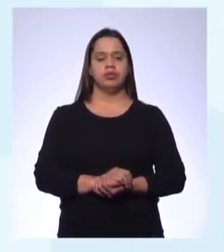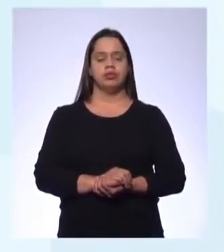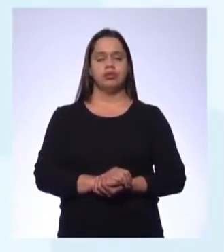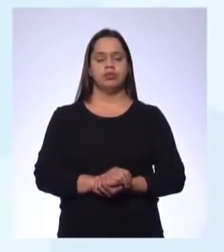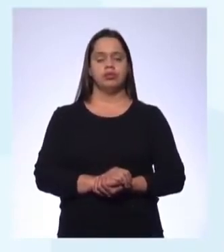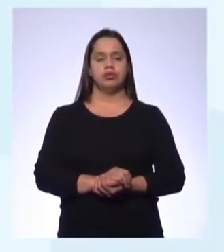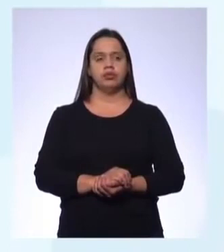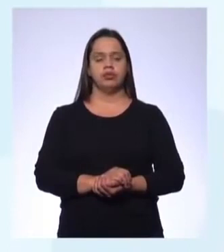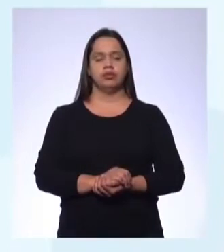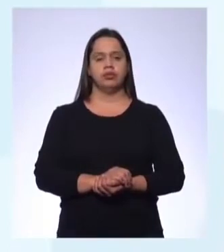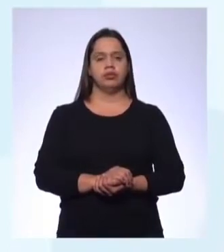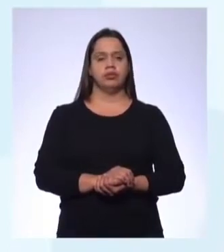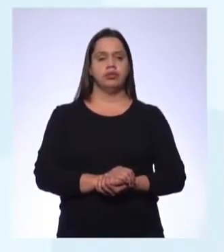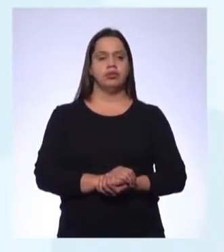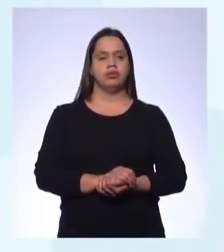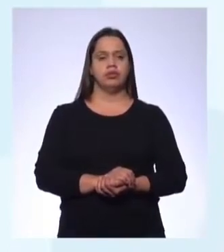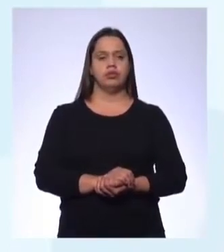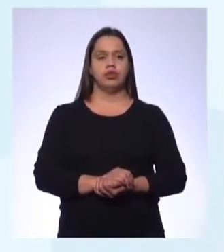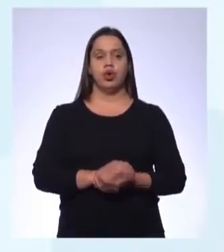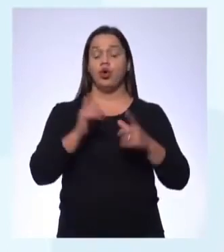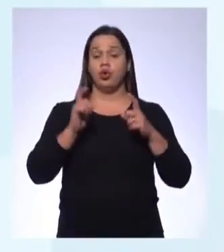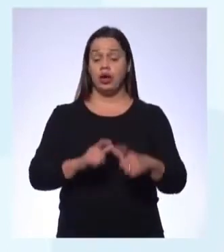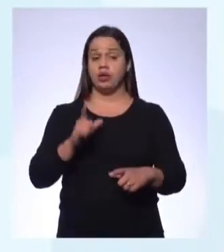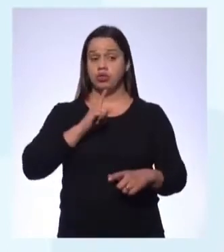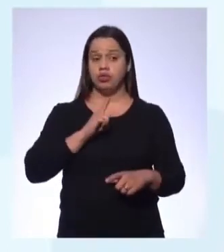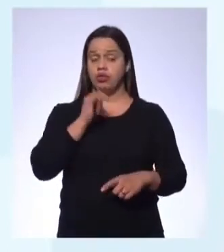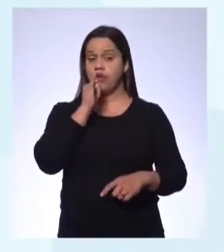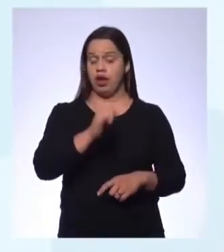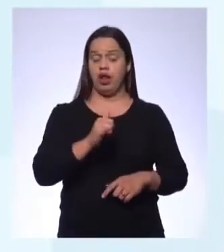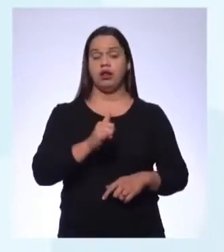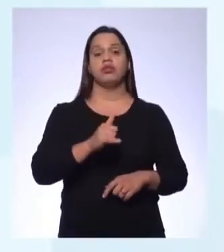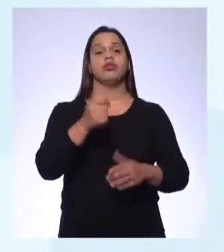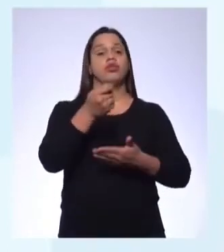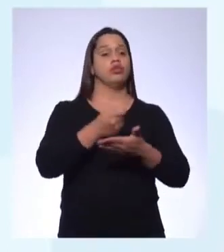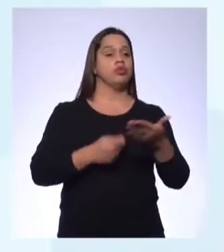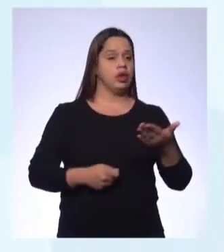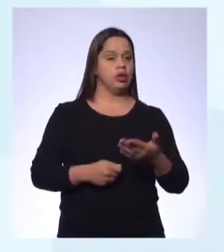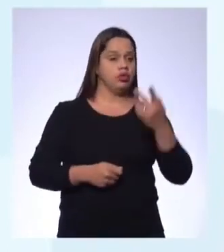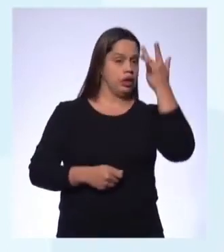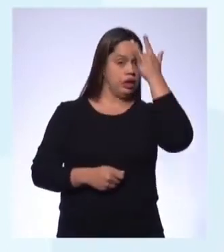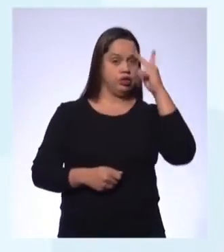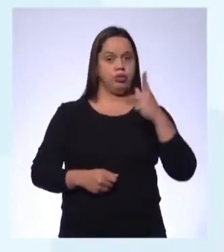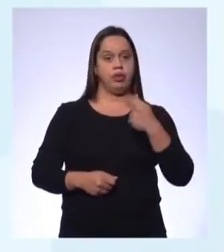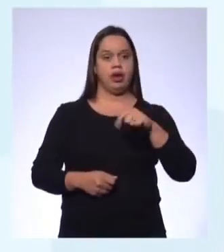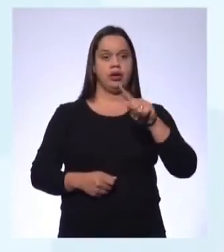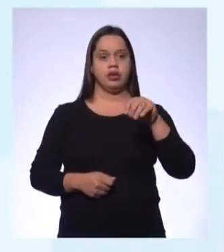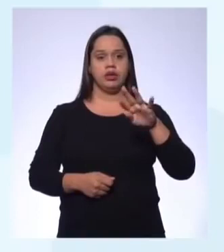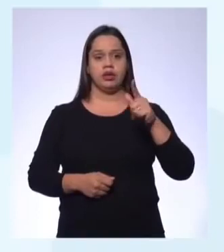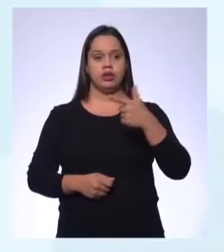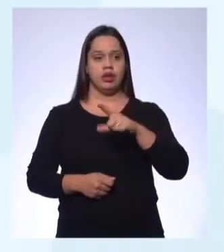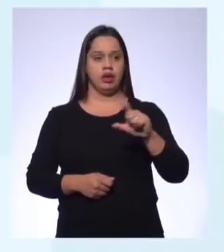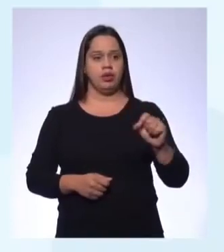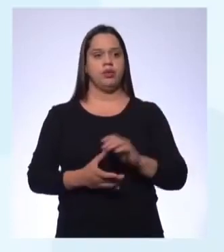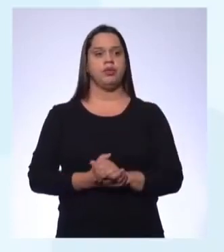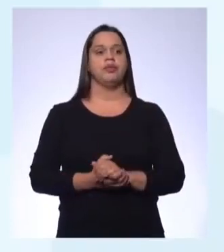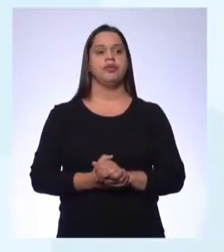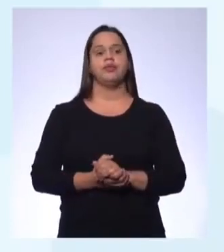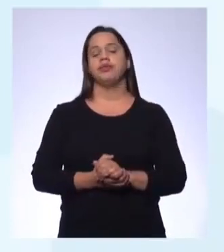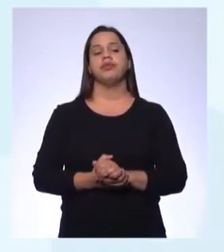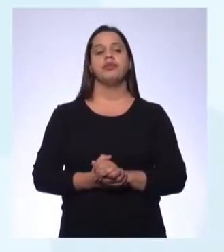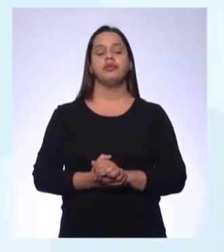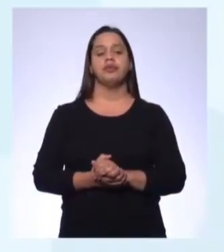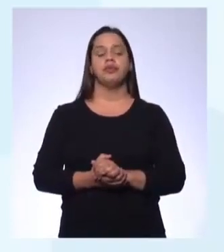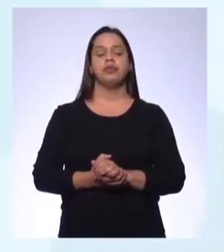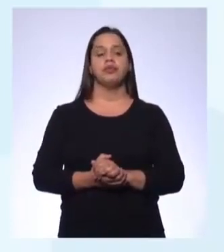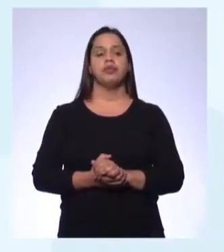lugares mencionados no texto? Índia e Paquistão. Qual é o sujeito da oração? É o it. It happened, o verbo happen vai